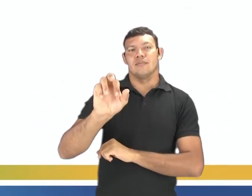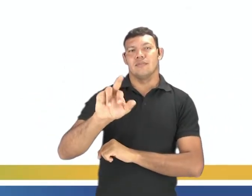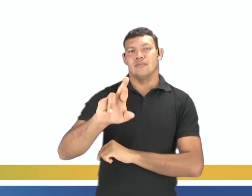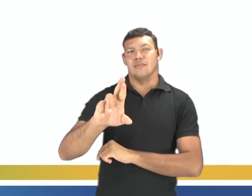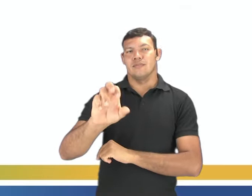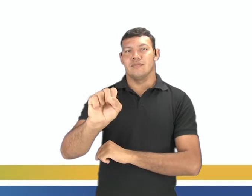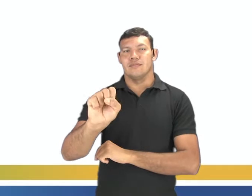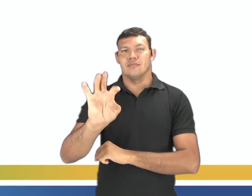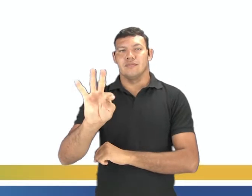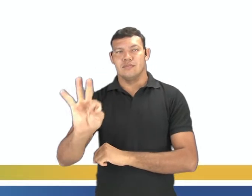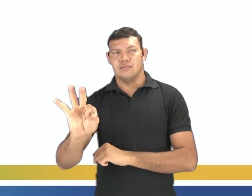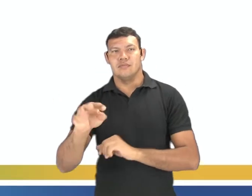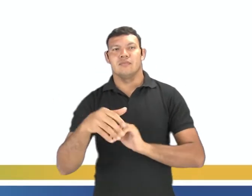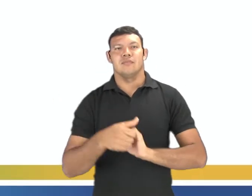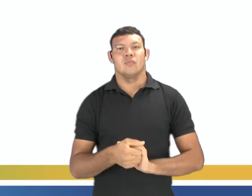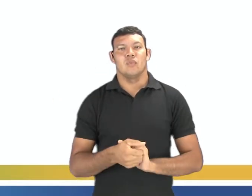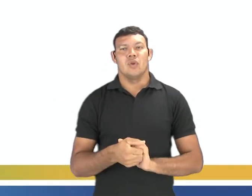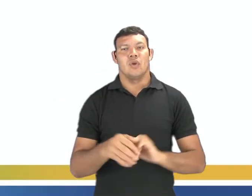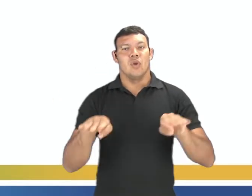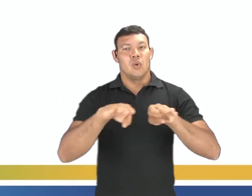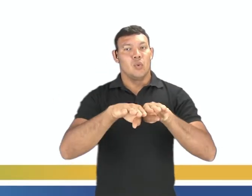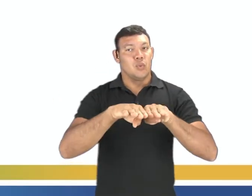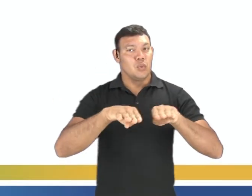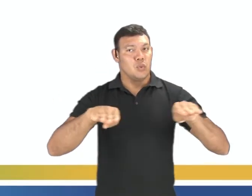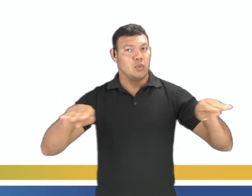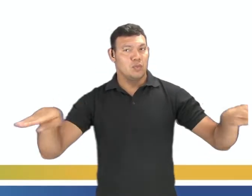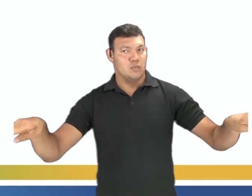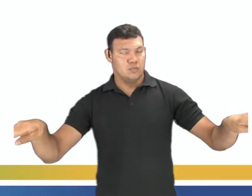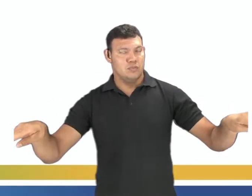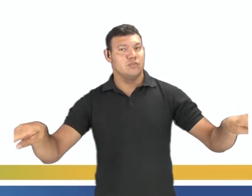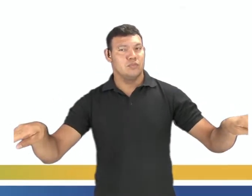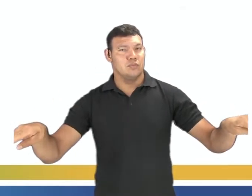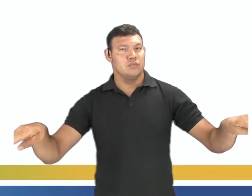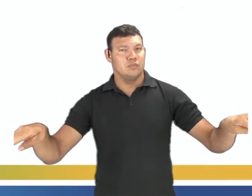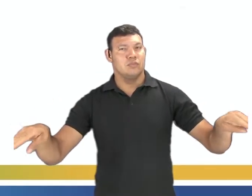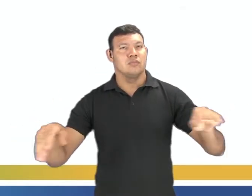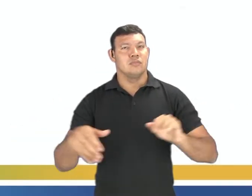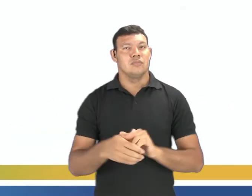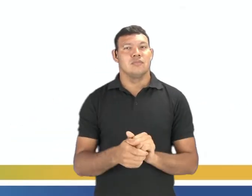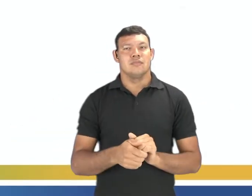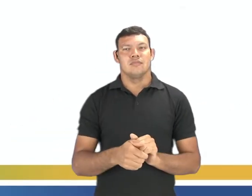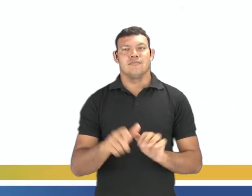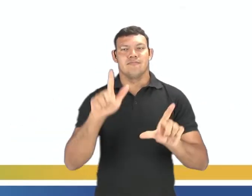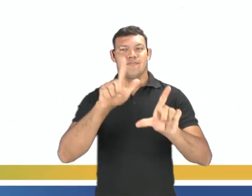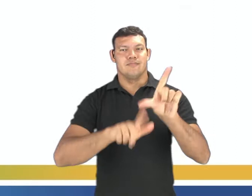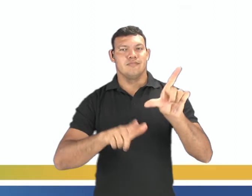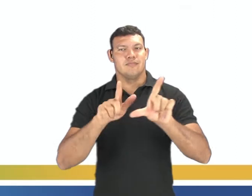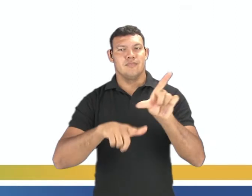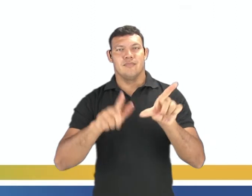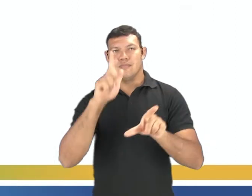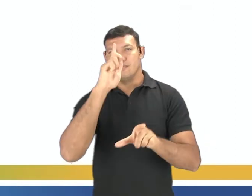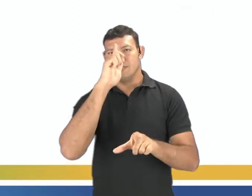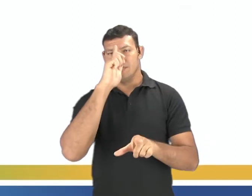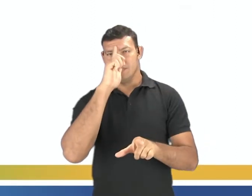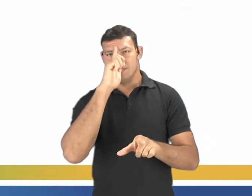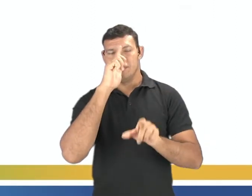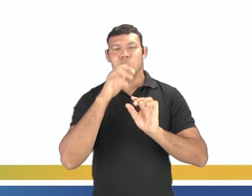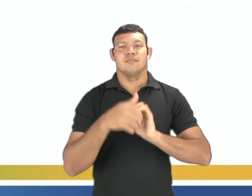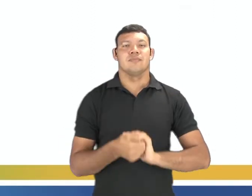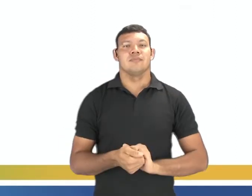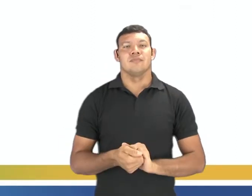e entre outras é o plano ele é representado pelas letras gregas alfa